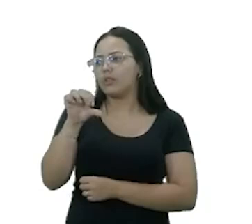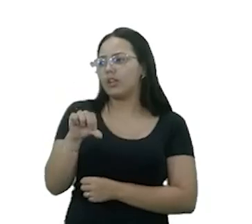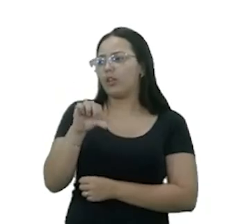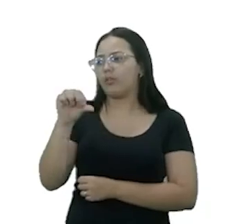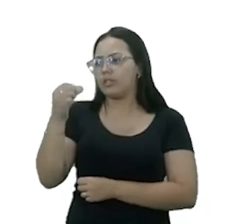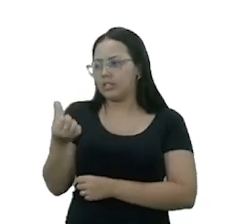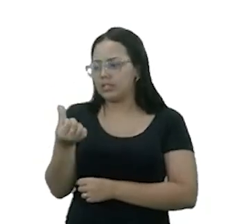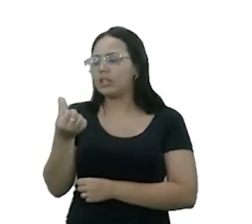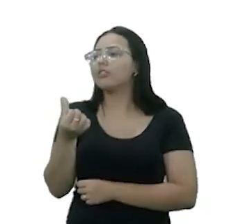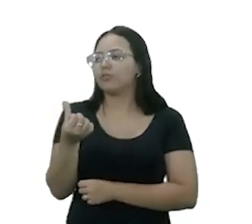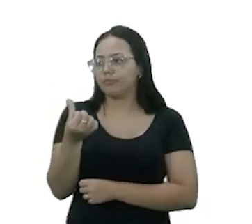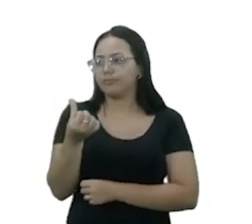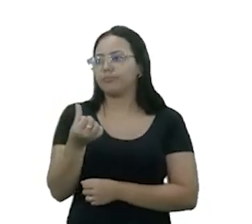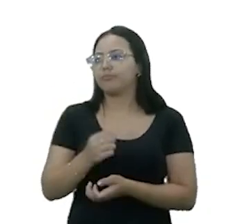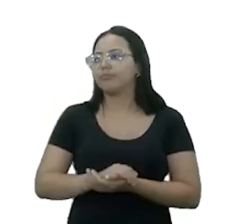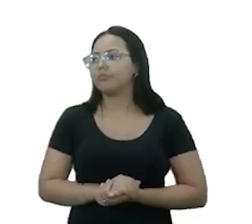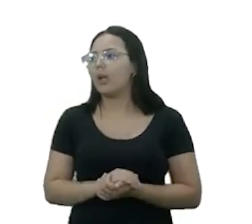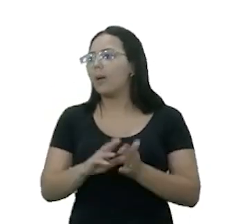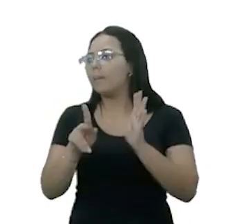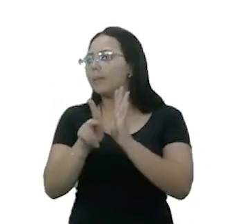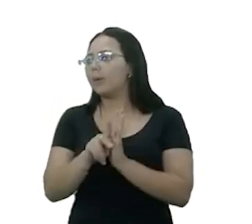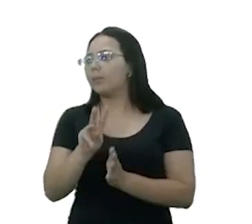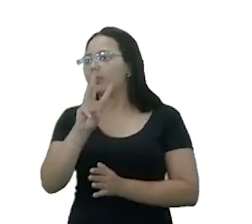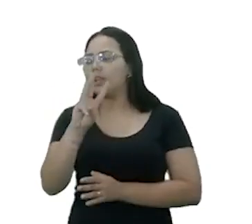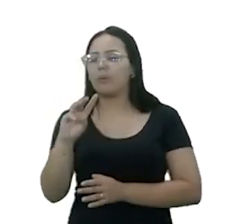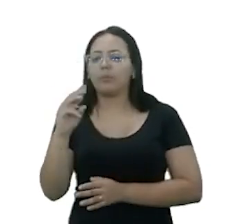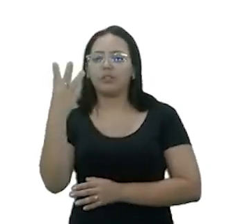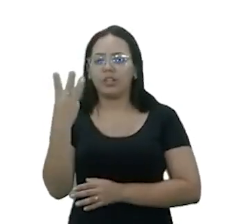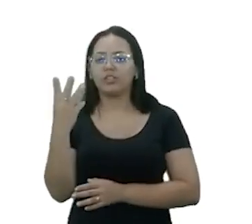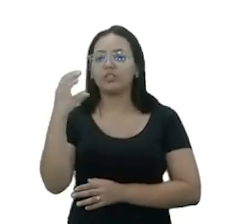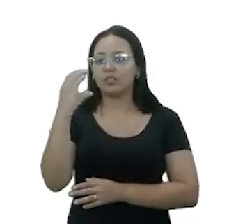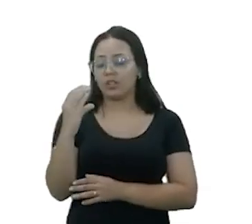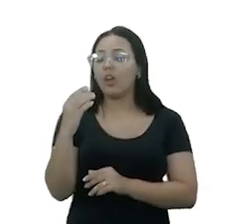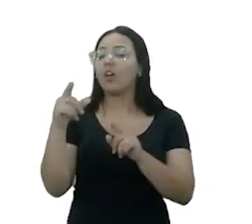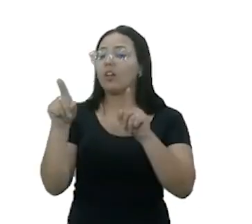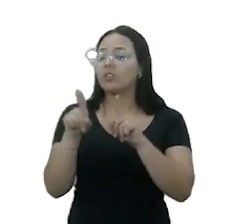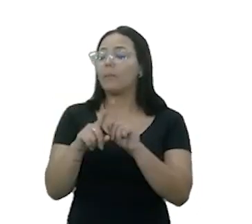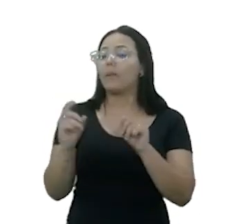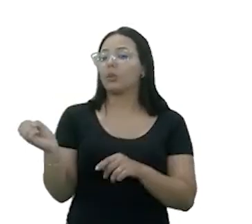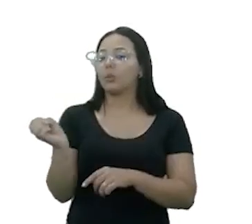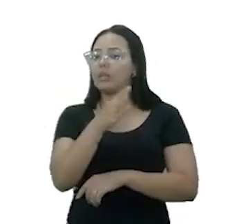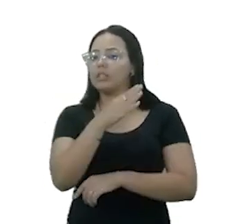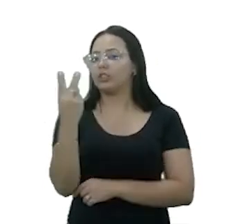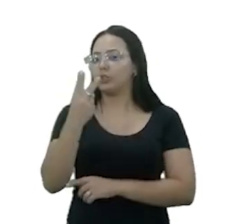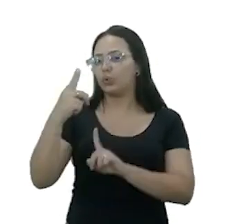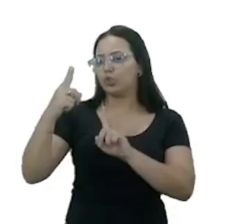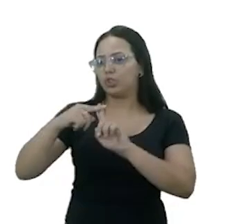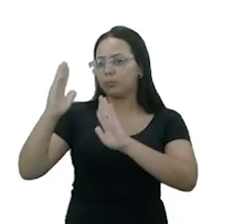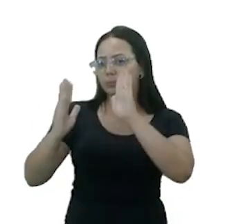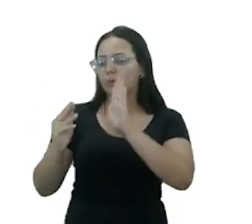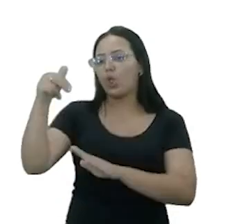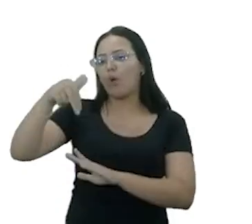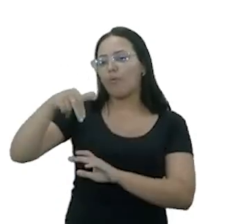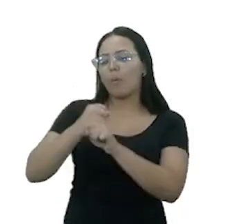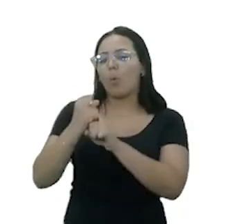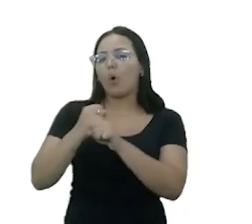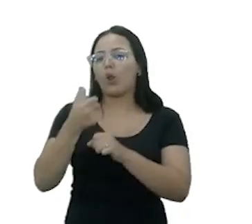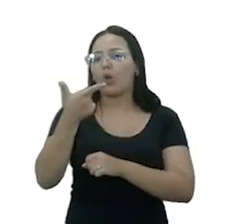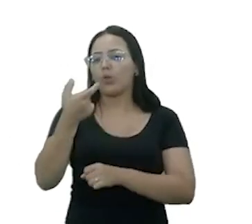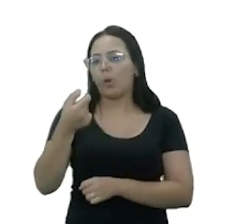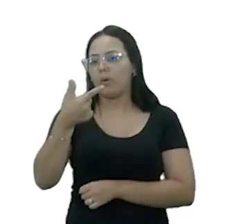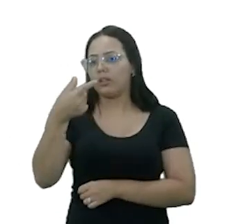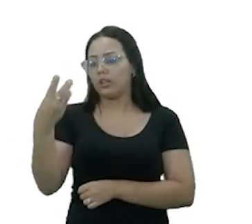1996 pela W3C e atualizada para uma segunda edição em novembro de 2003. O